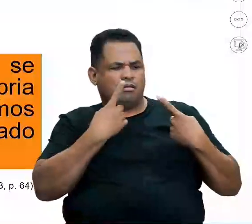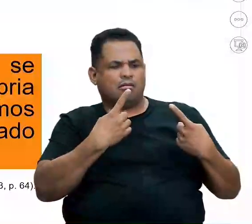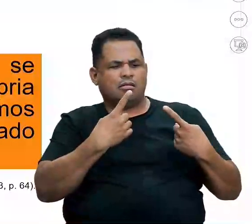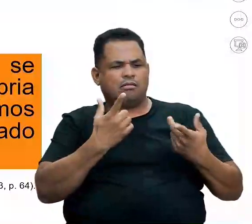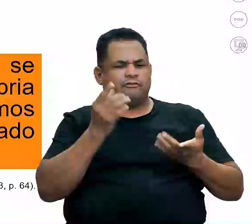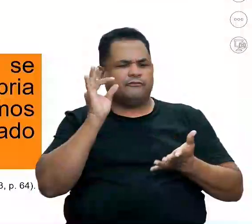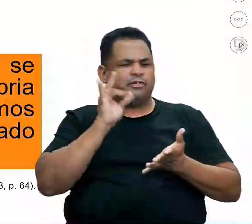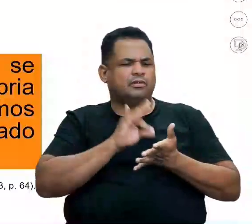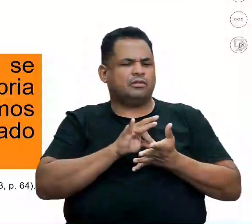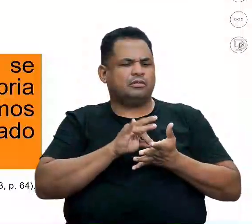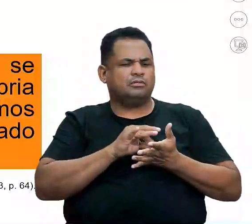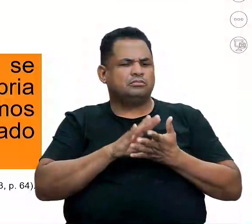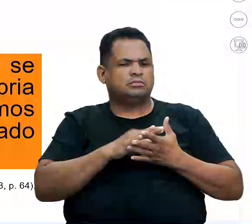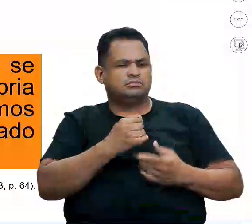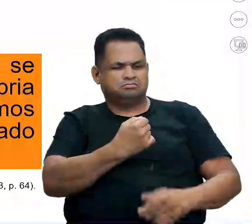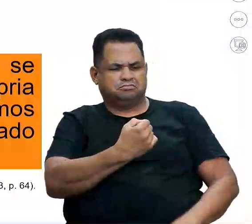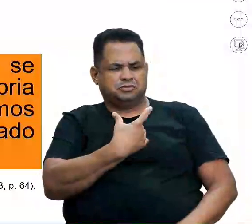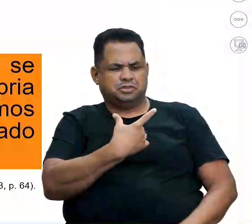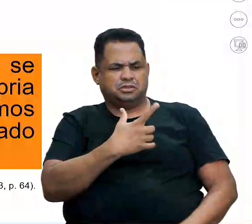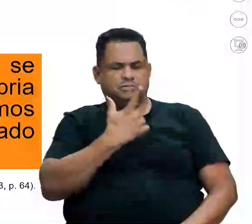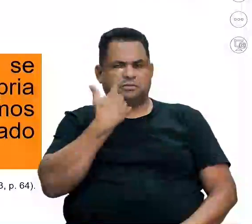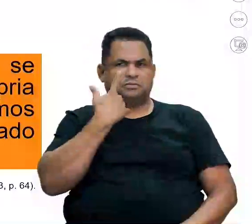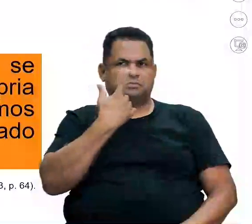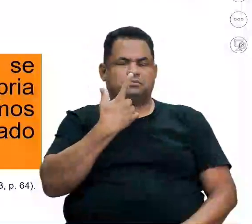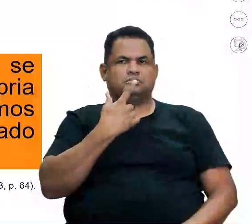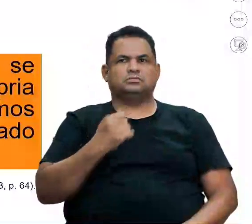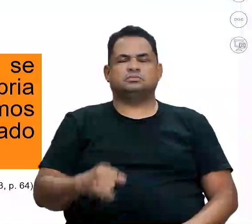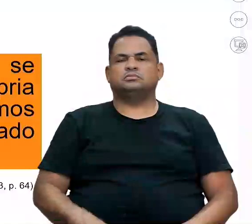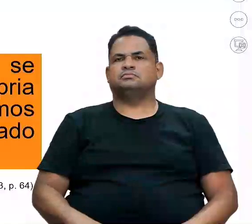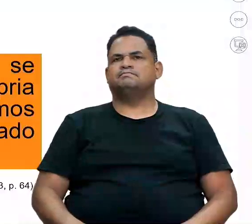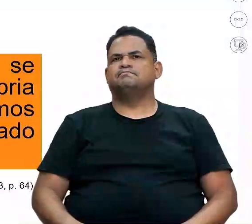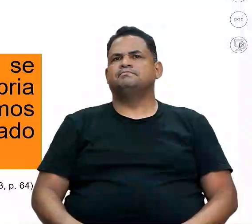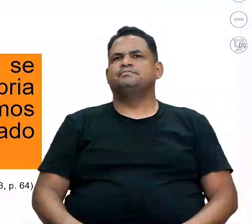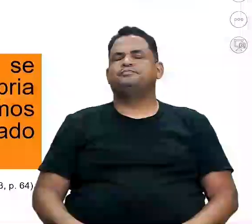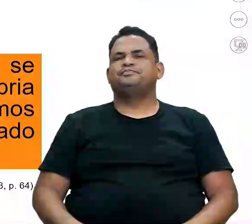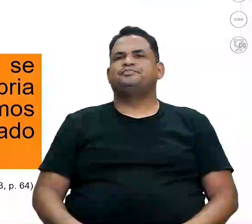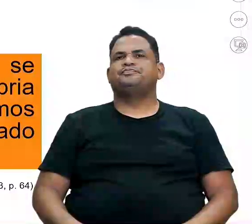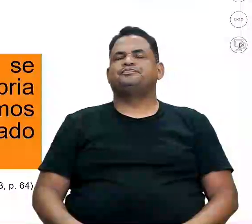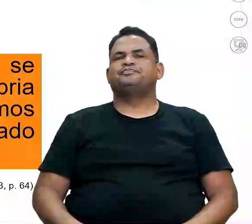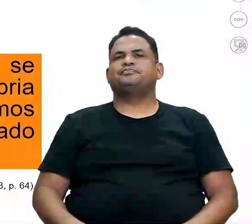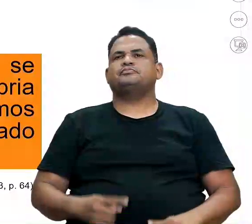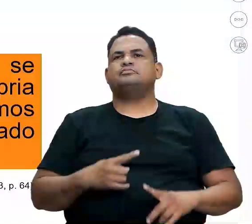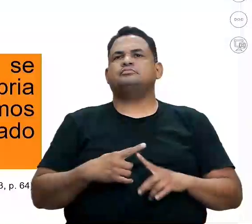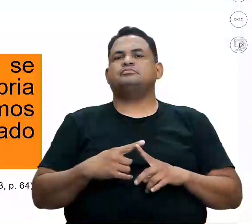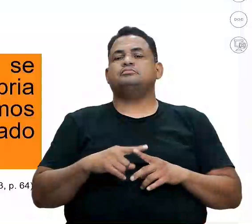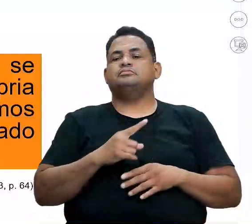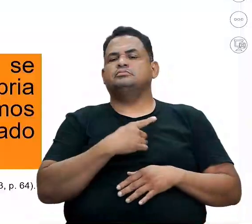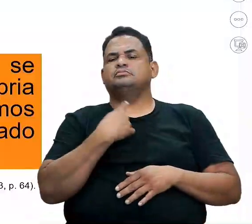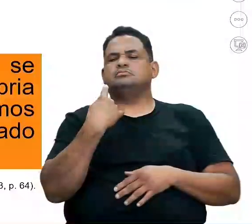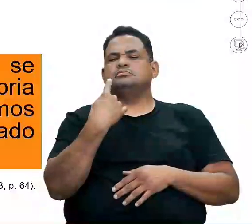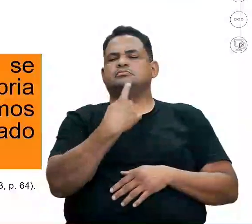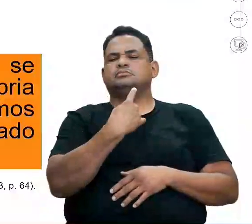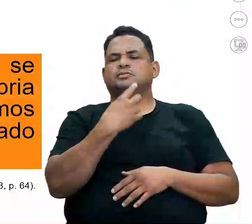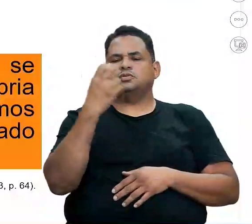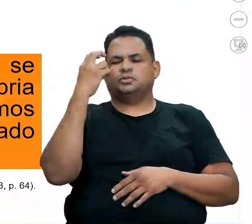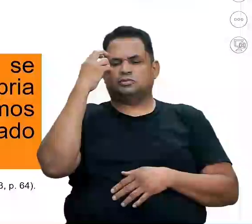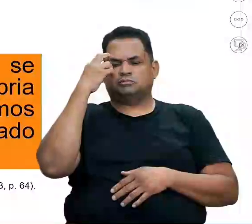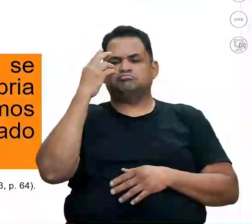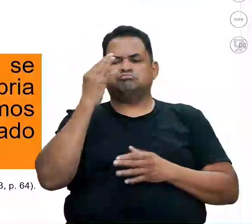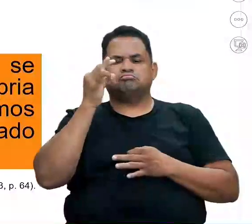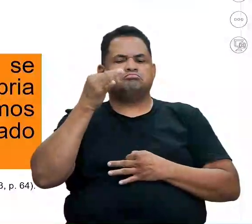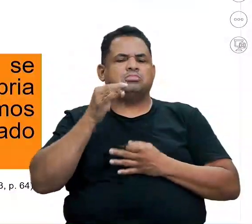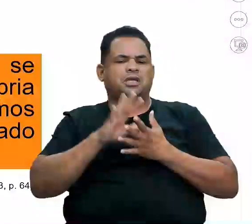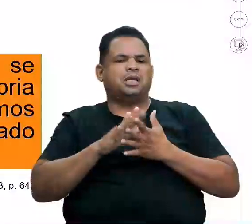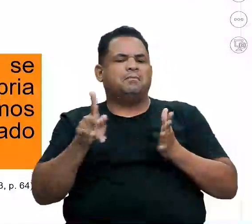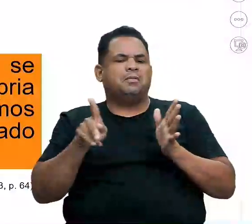realmente de estranhamento. A gente estranha, né? Por quê? Porque o que é nosso, o que faz parte da nossa cultura, isso sim é familiar,